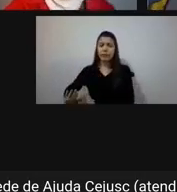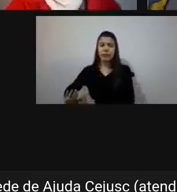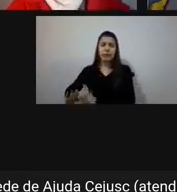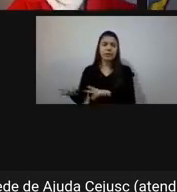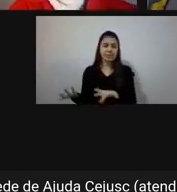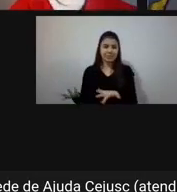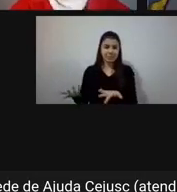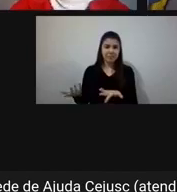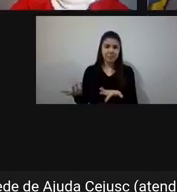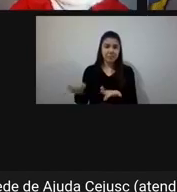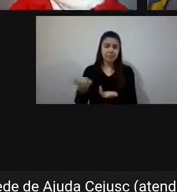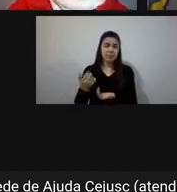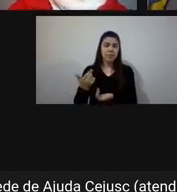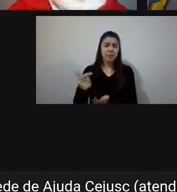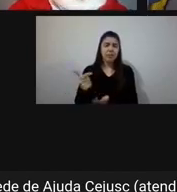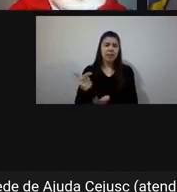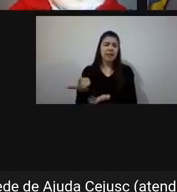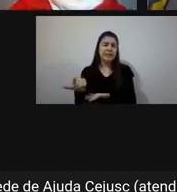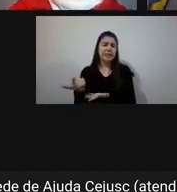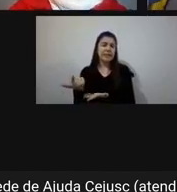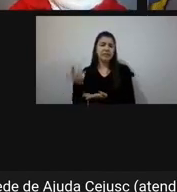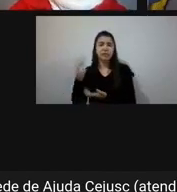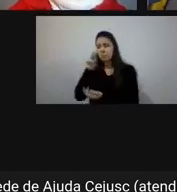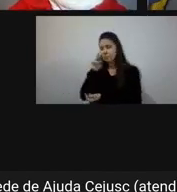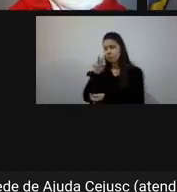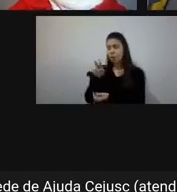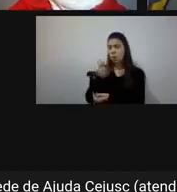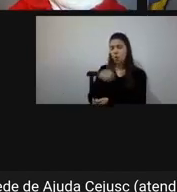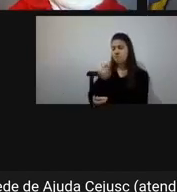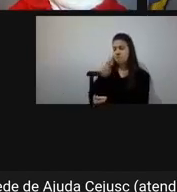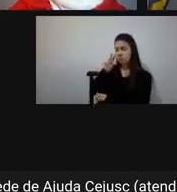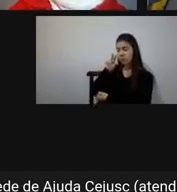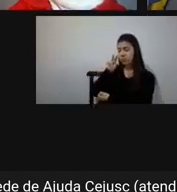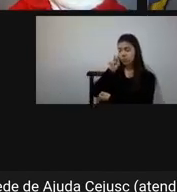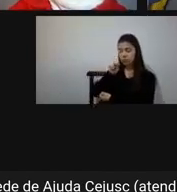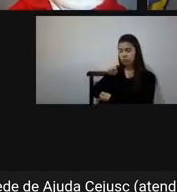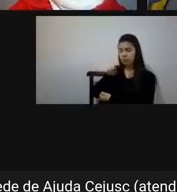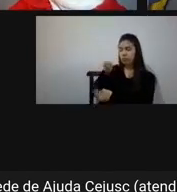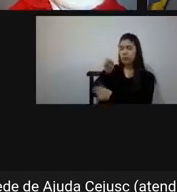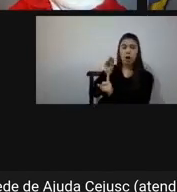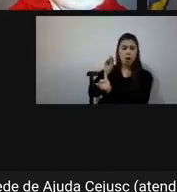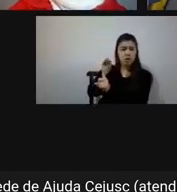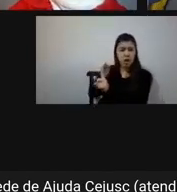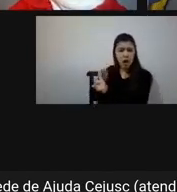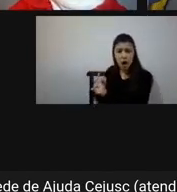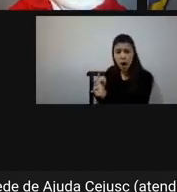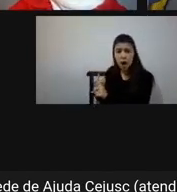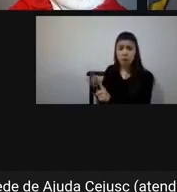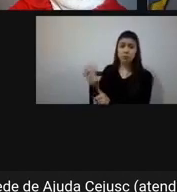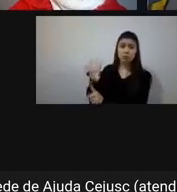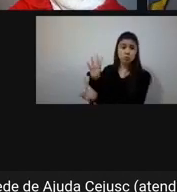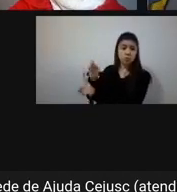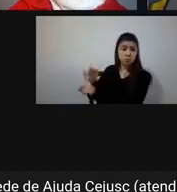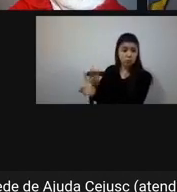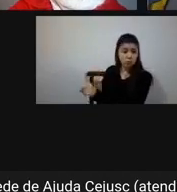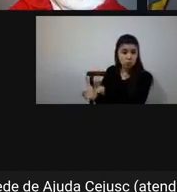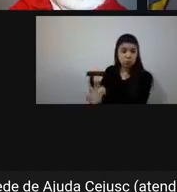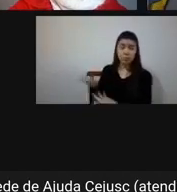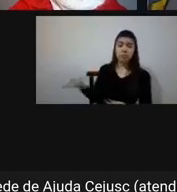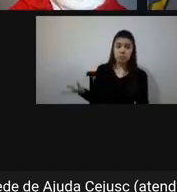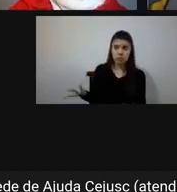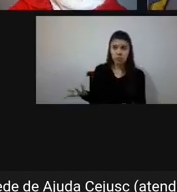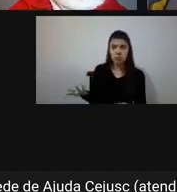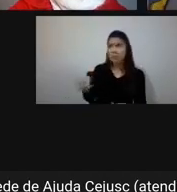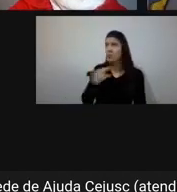ainda, de ameaça, além do olhar que ele já tinha inadequado. Porque aí eu fecho as respostas aos teus questionamentos, Bruna, porque de